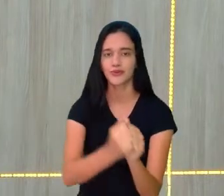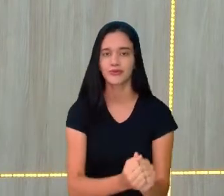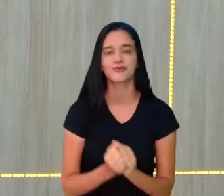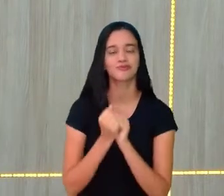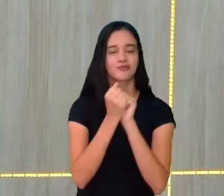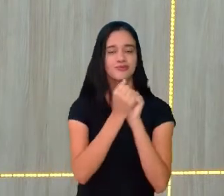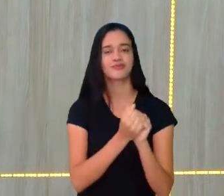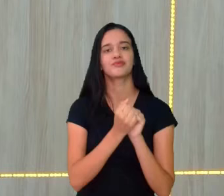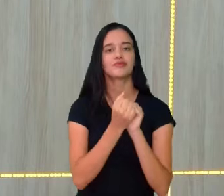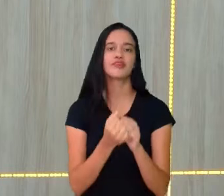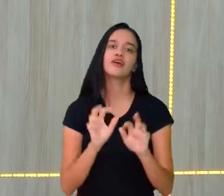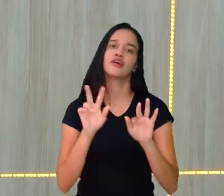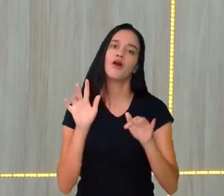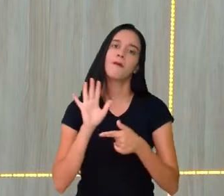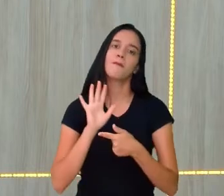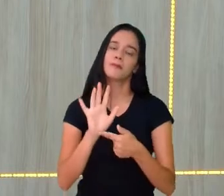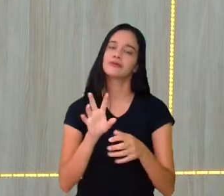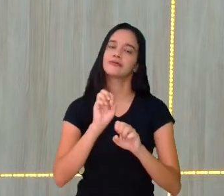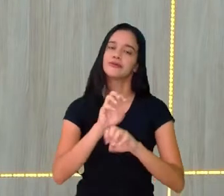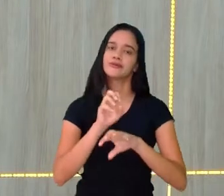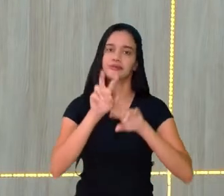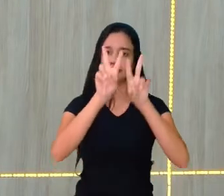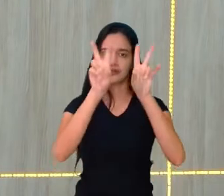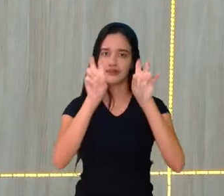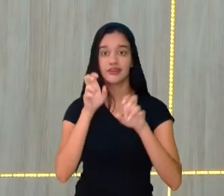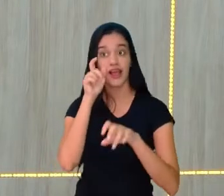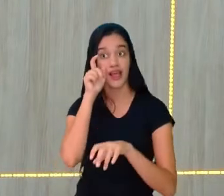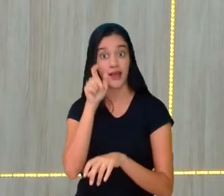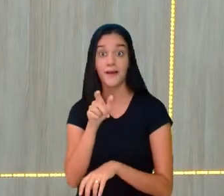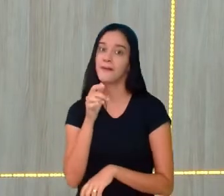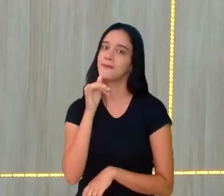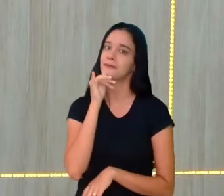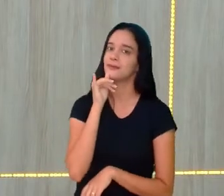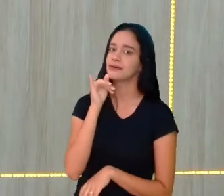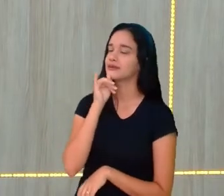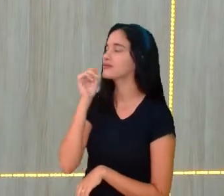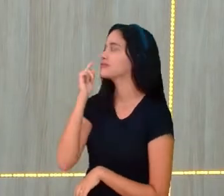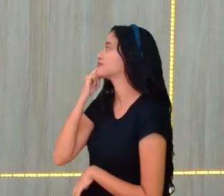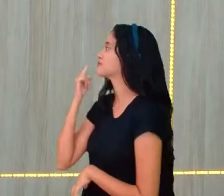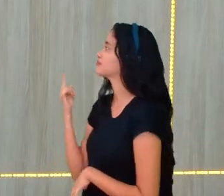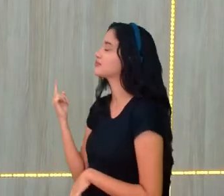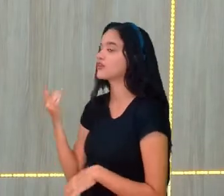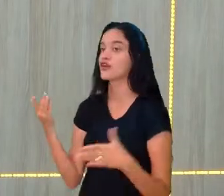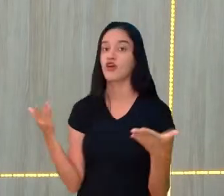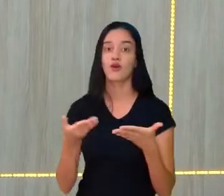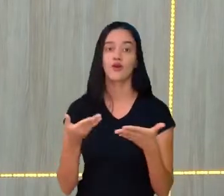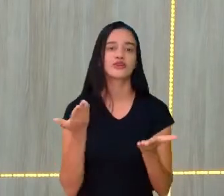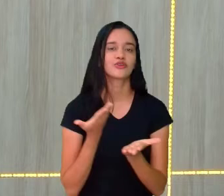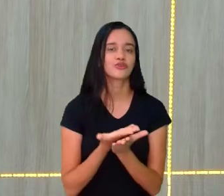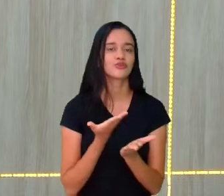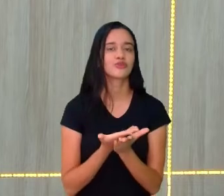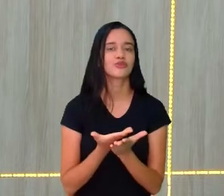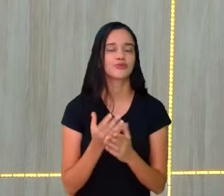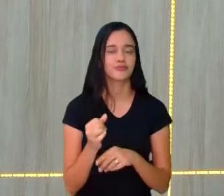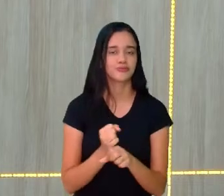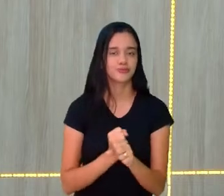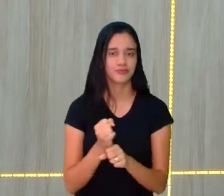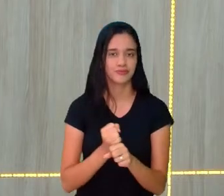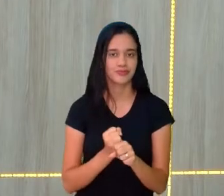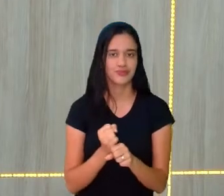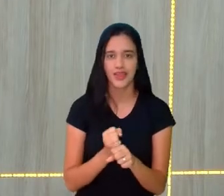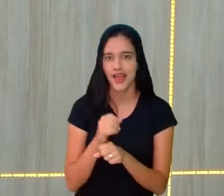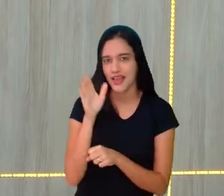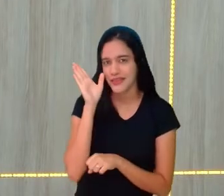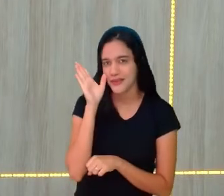vocês trazendo temáticas que são bem interessantes, como por exemplo, o que é que a gente vai estudar ao longo desse ano. Aí, estão